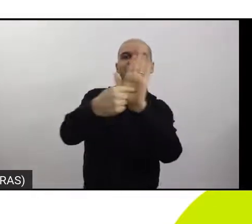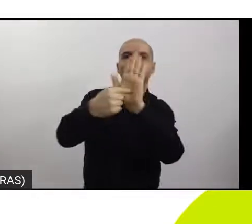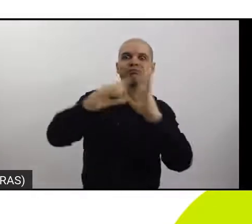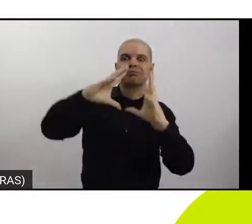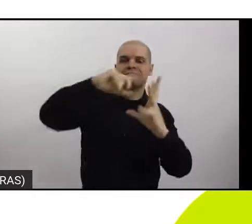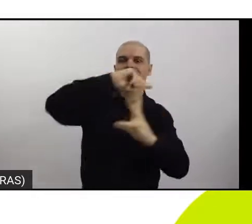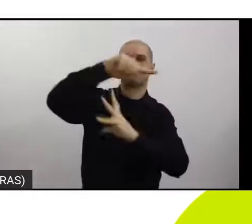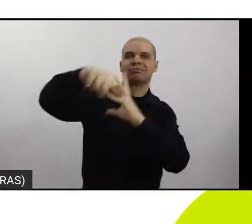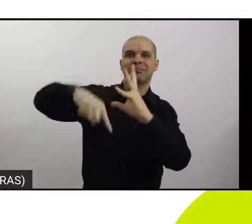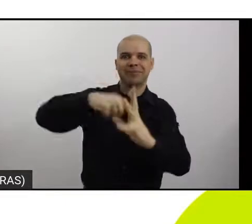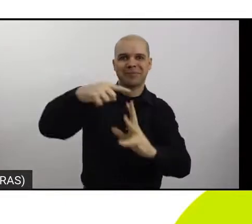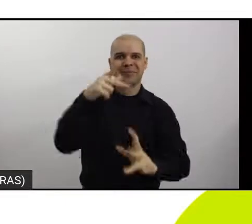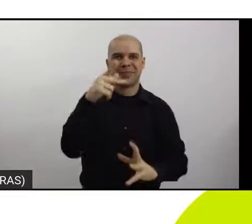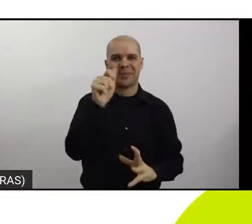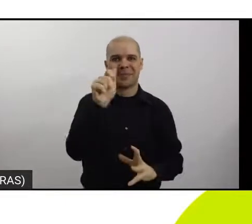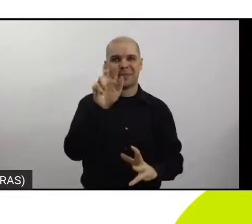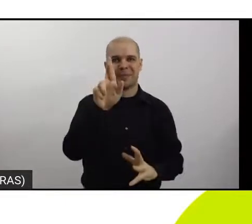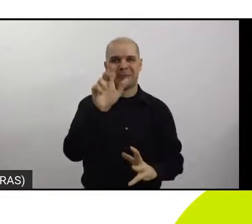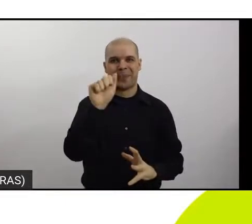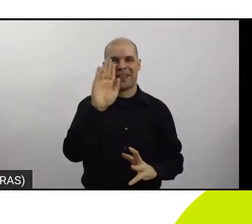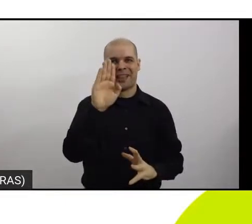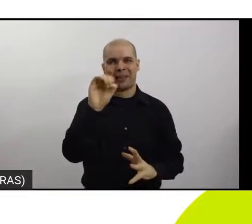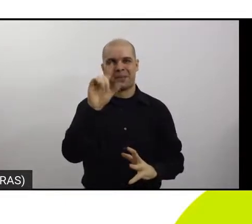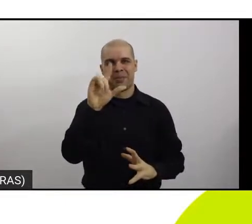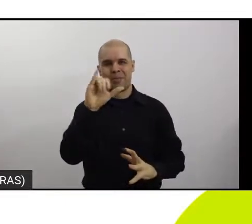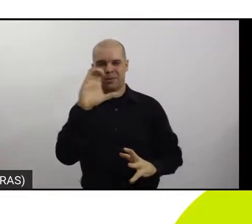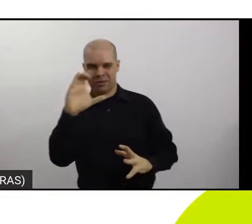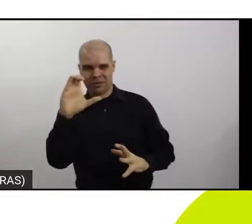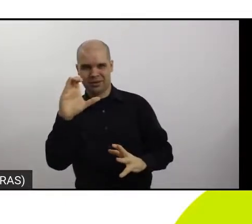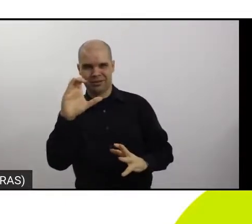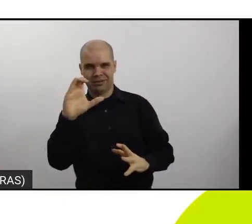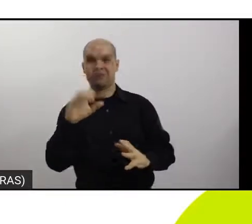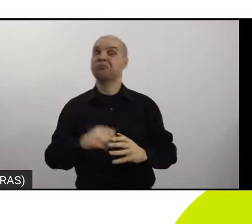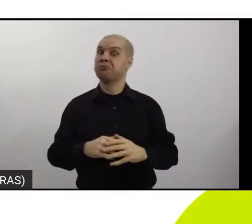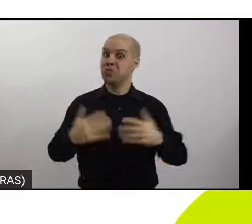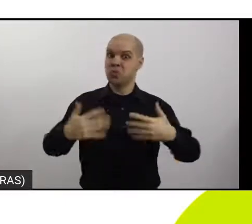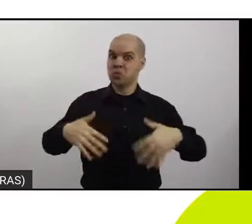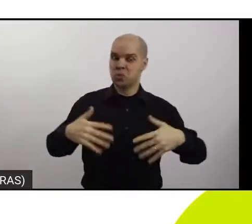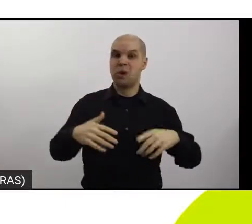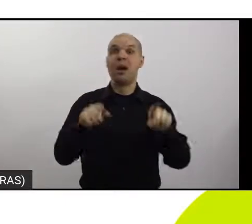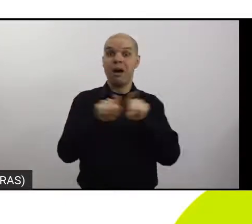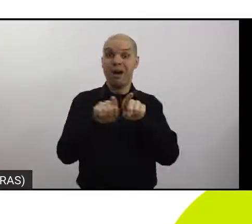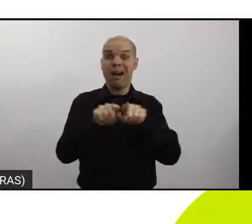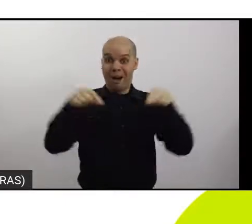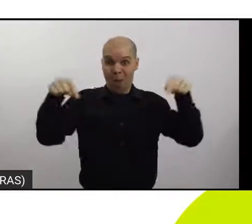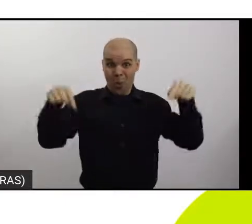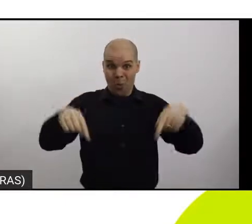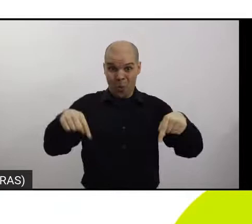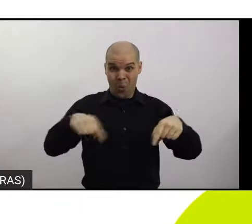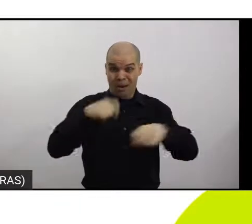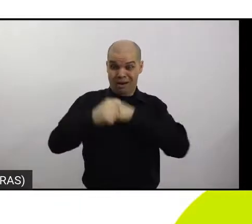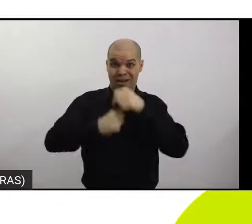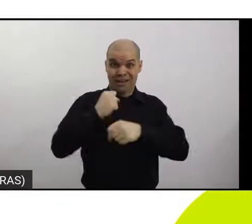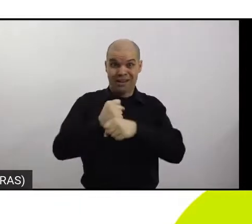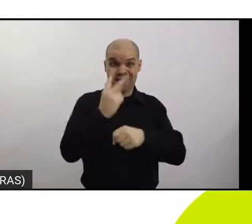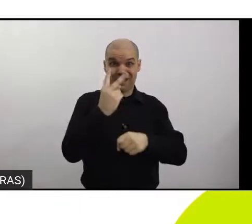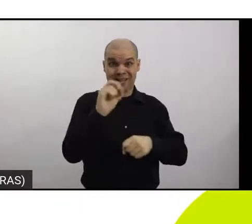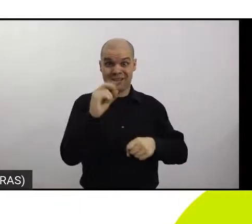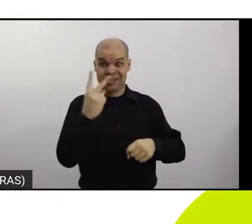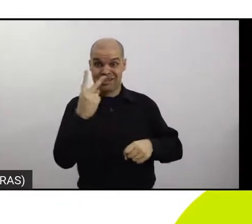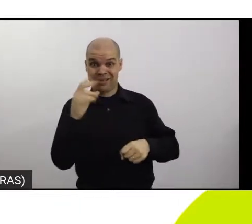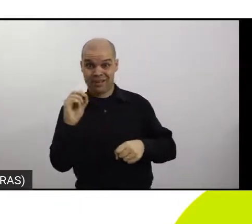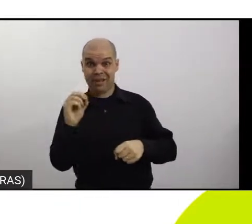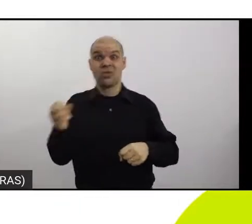estrear o longa-metragem Três Verões, que já é super premiado em grandes festivais na Espanha, na Turquia,